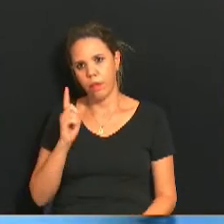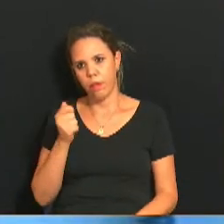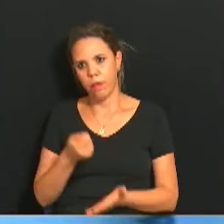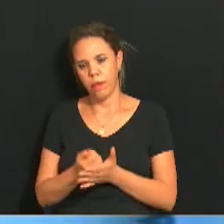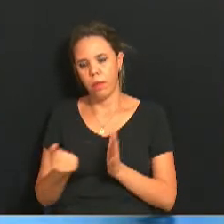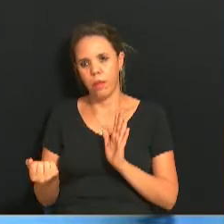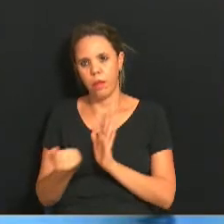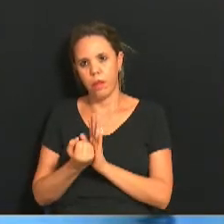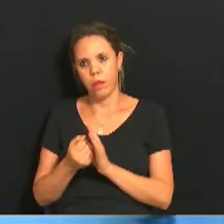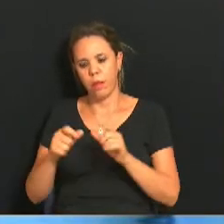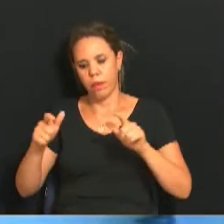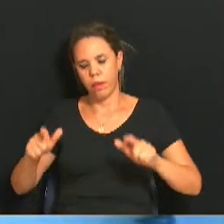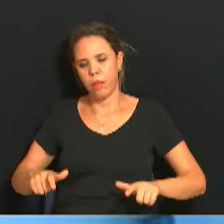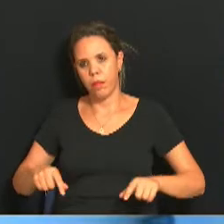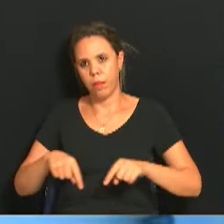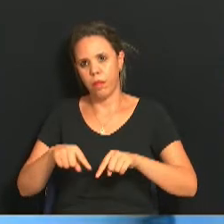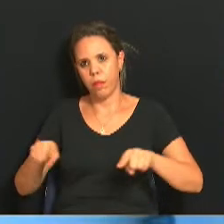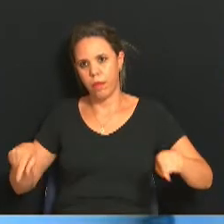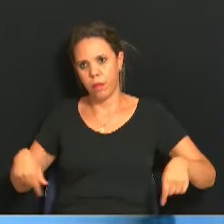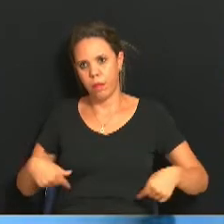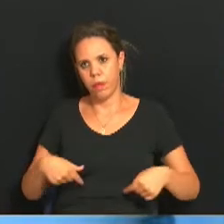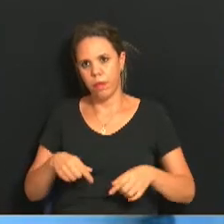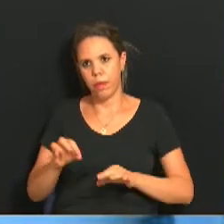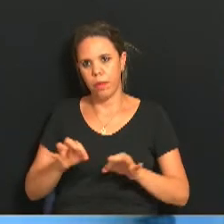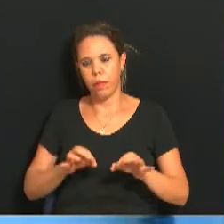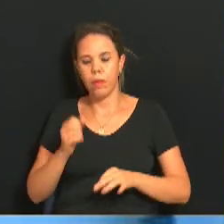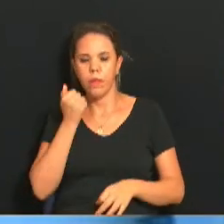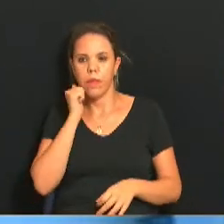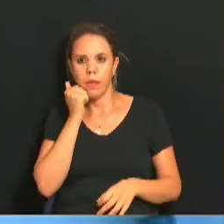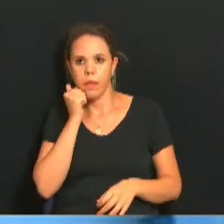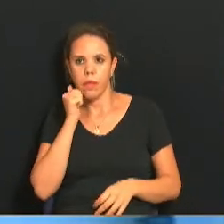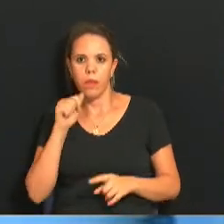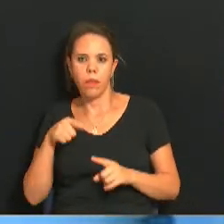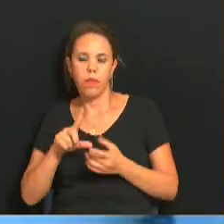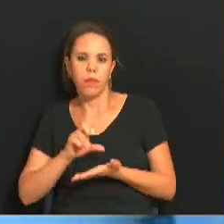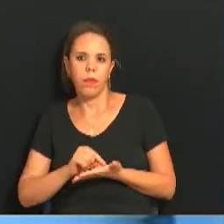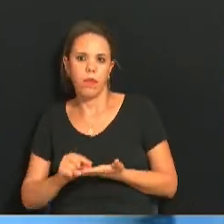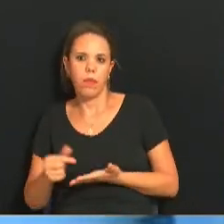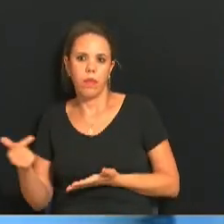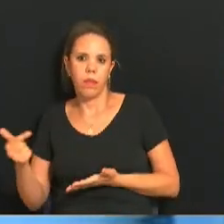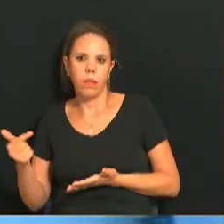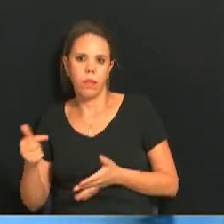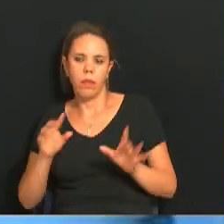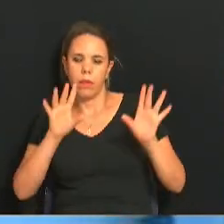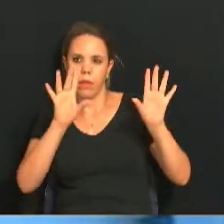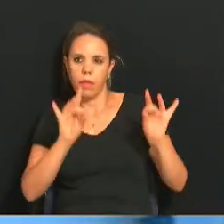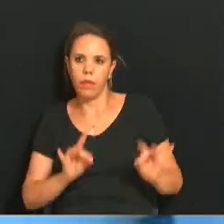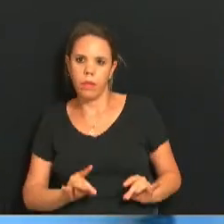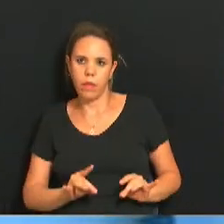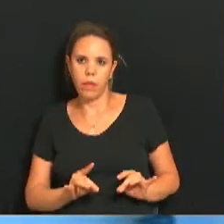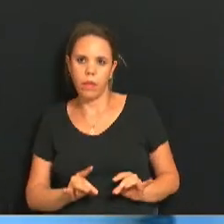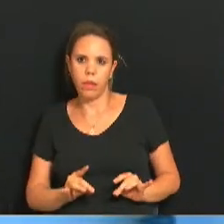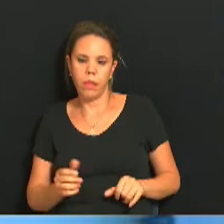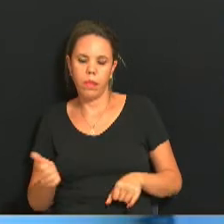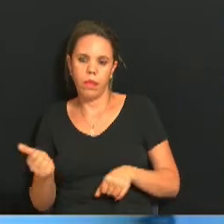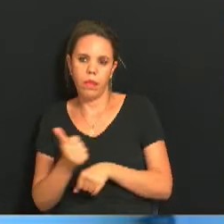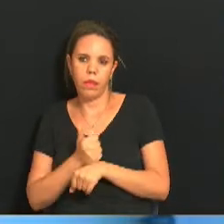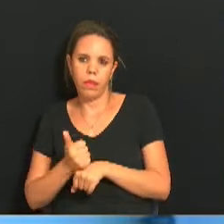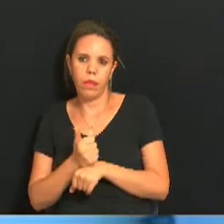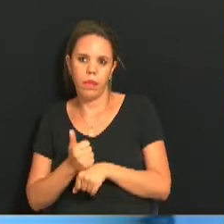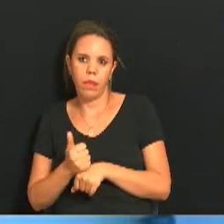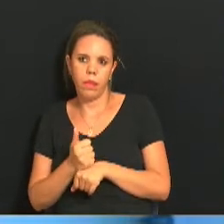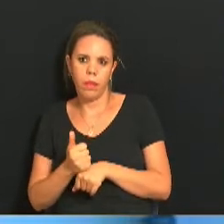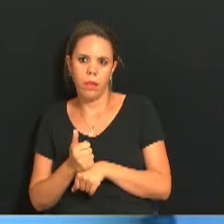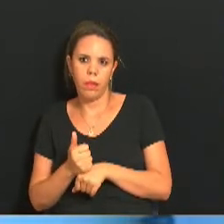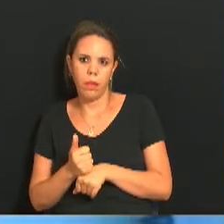de tombamento do solo em virtude do valor Arqueológico ele não detalha as áreas sobre as quais